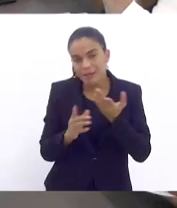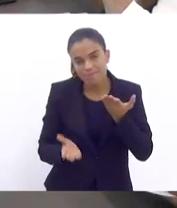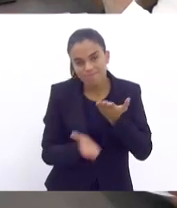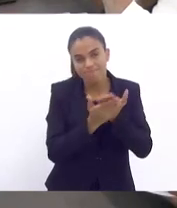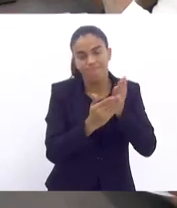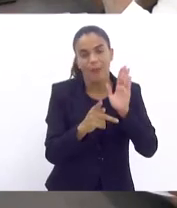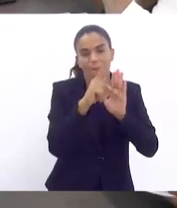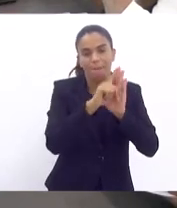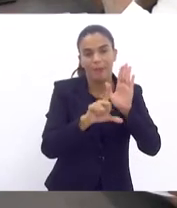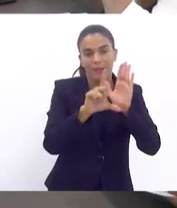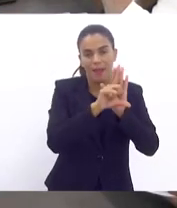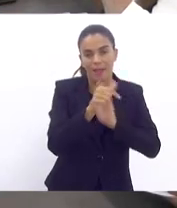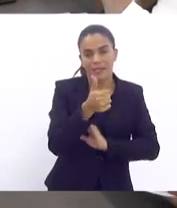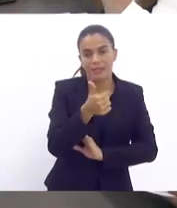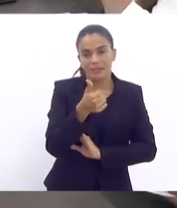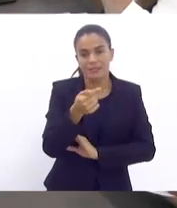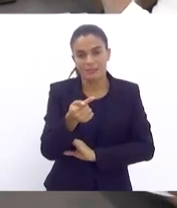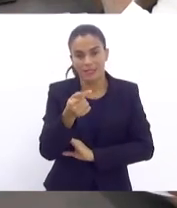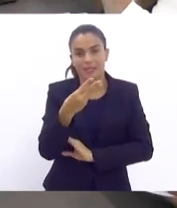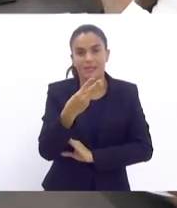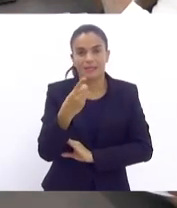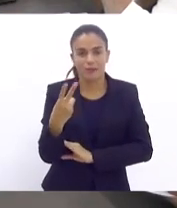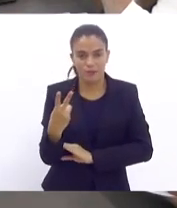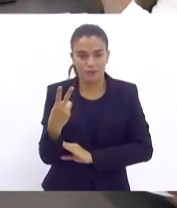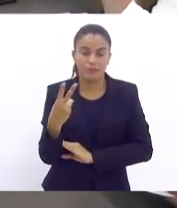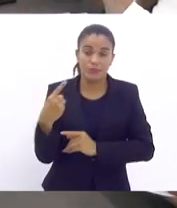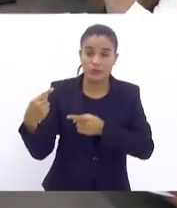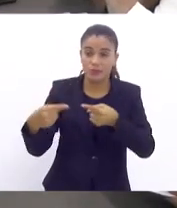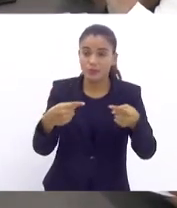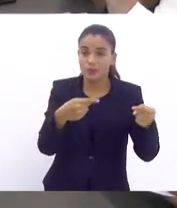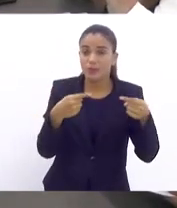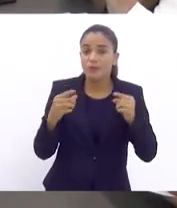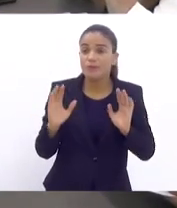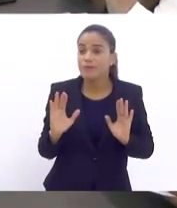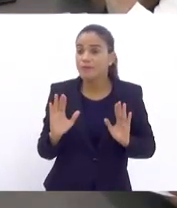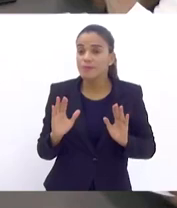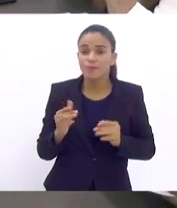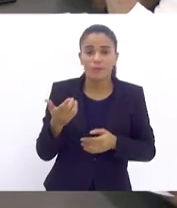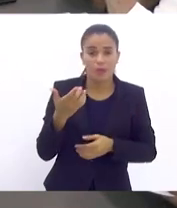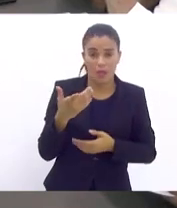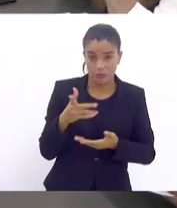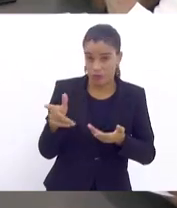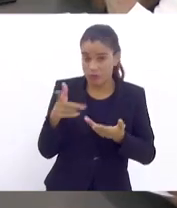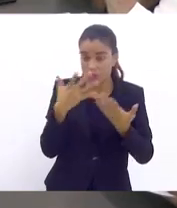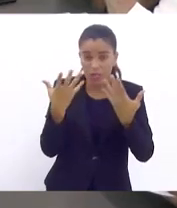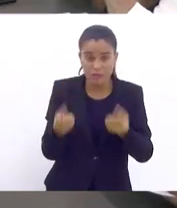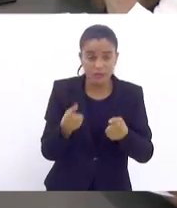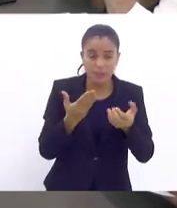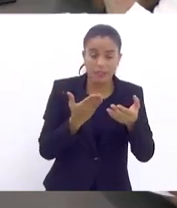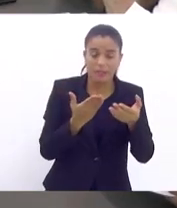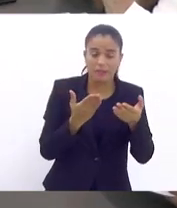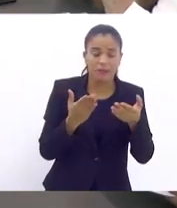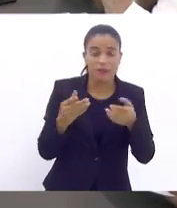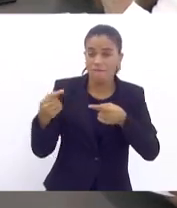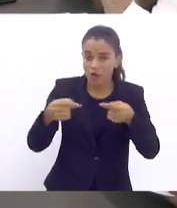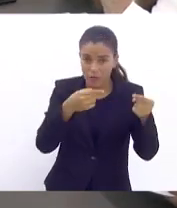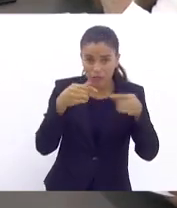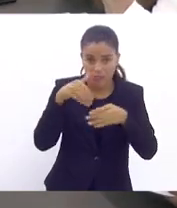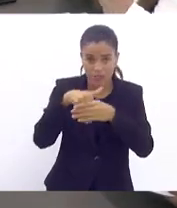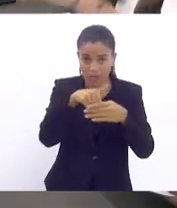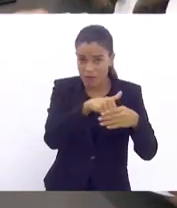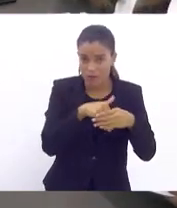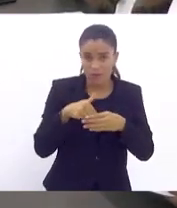ao PL 17 32:19 em discussão você acha que aprovam permaneçam encerrada a discussão em votação